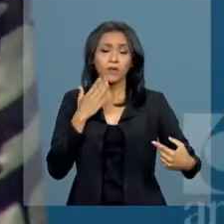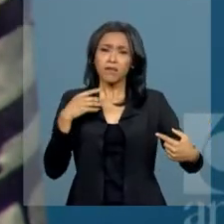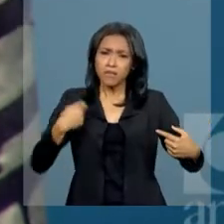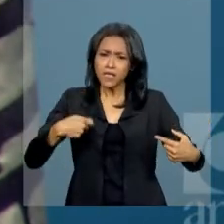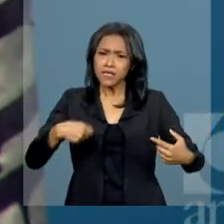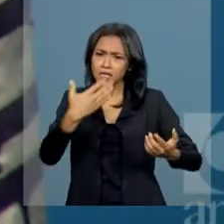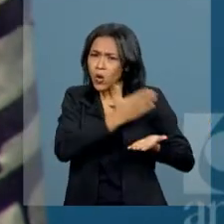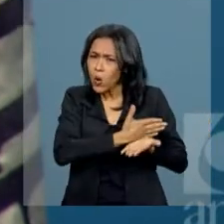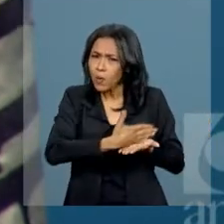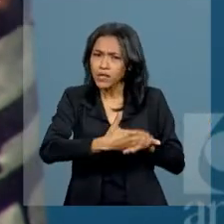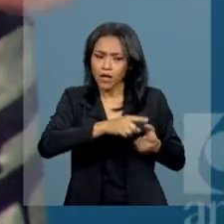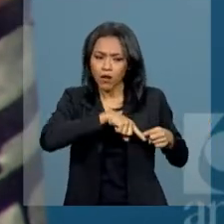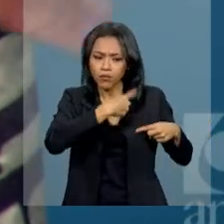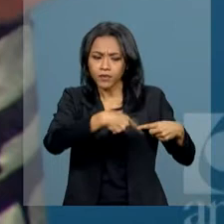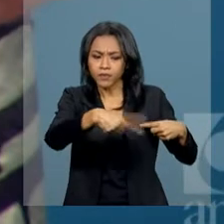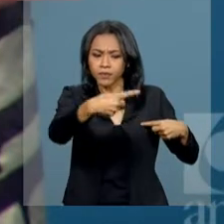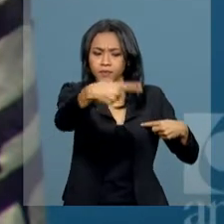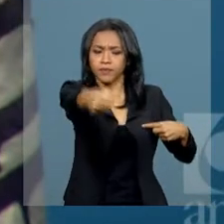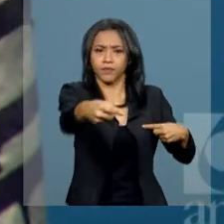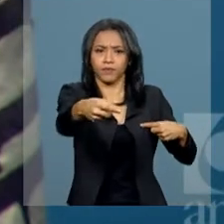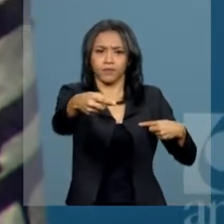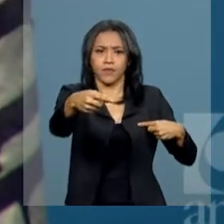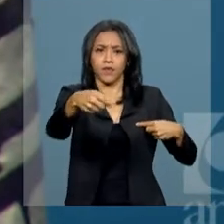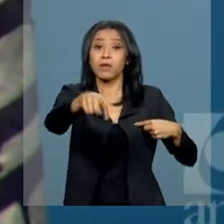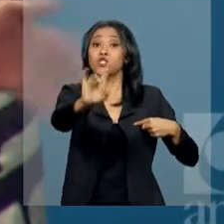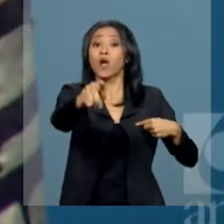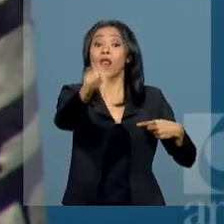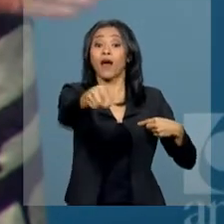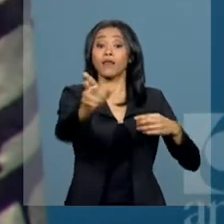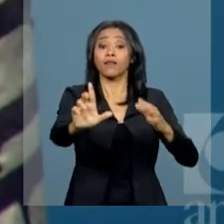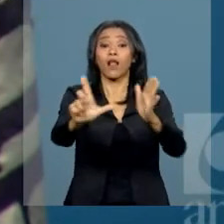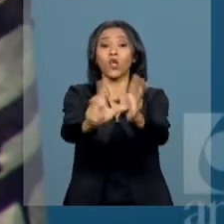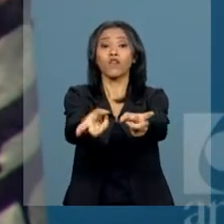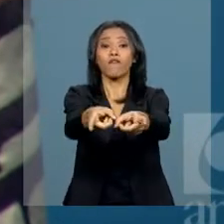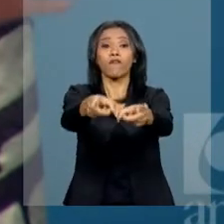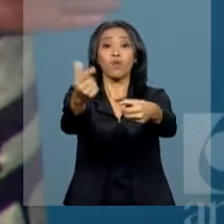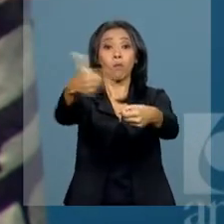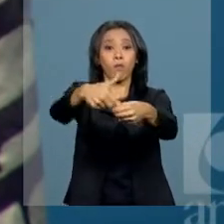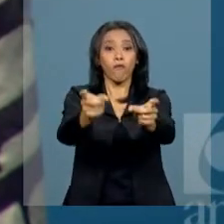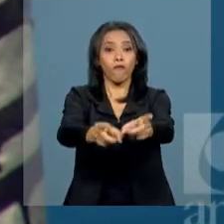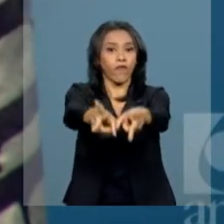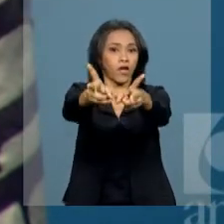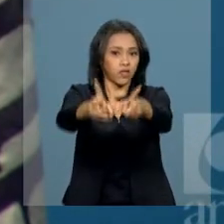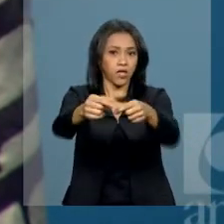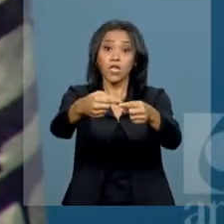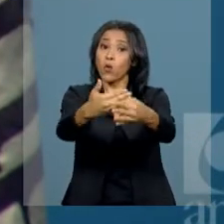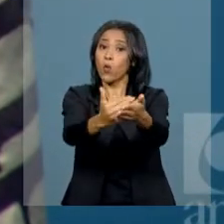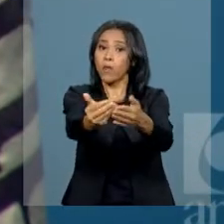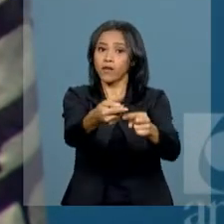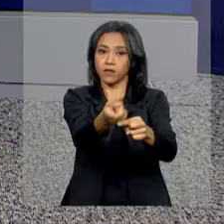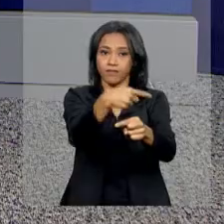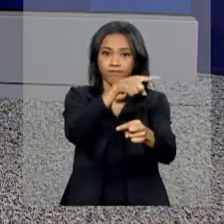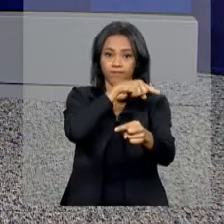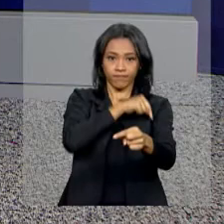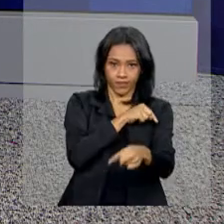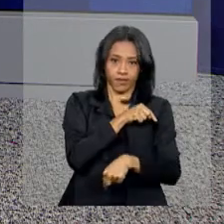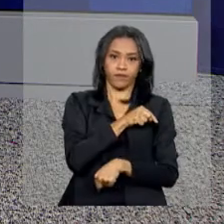cadeia inteira pra que se acumule preços justos ao longo de todo o processo produtivo